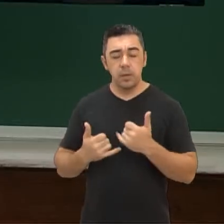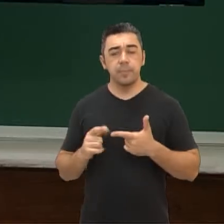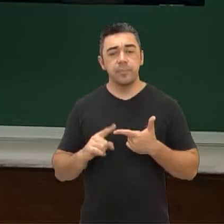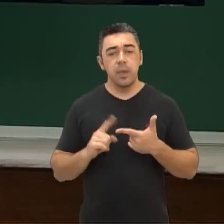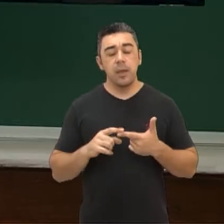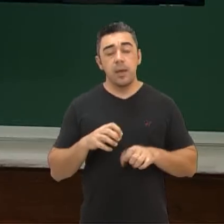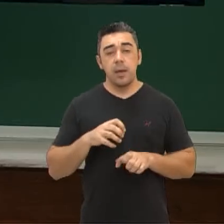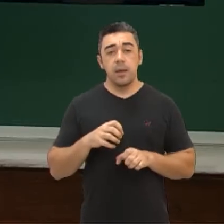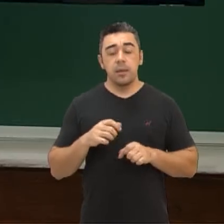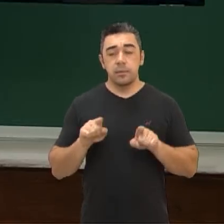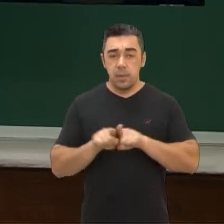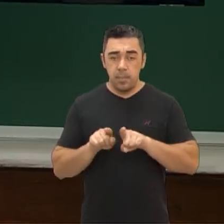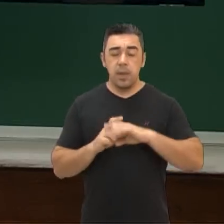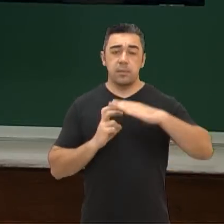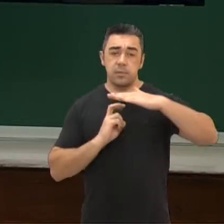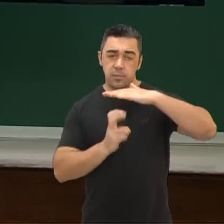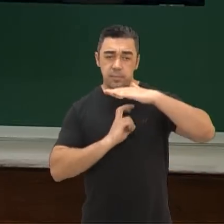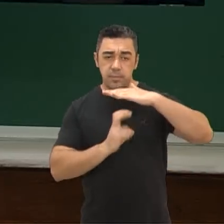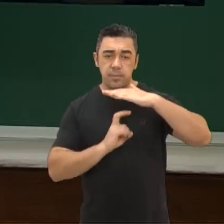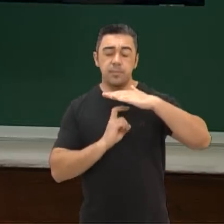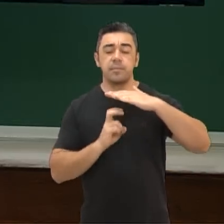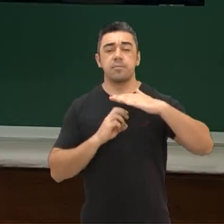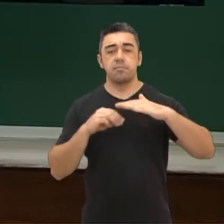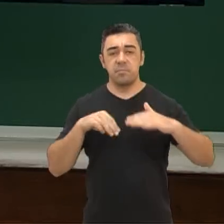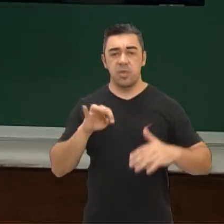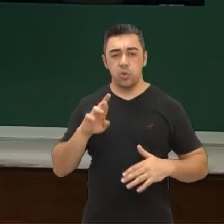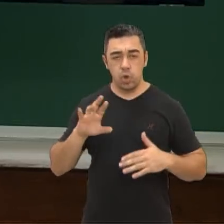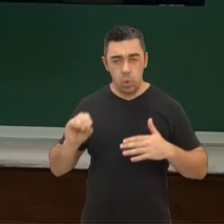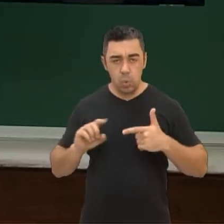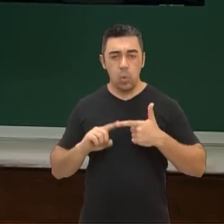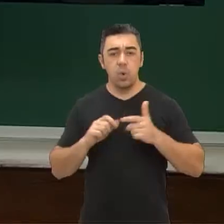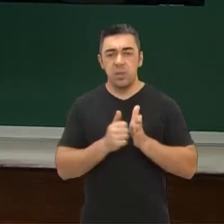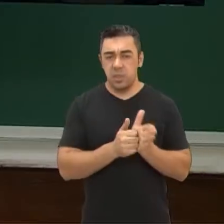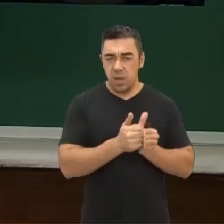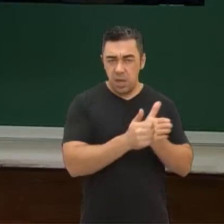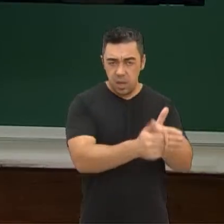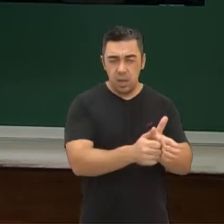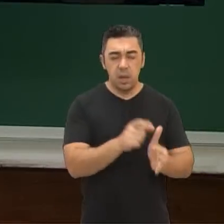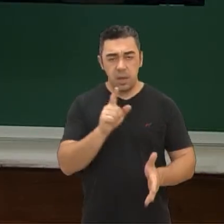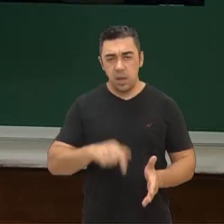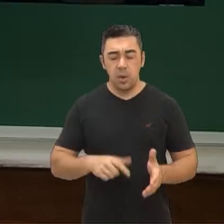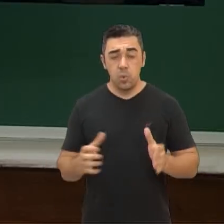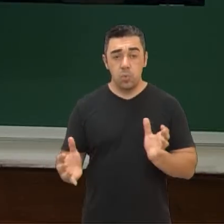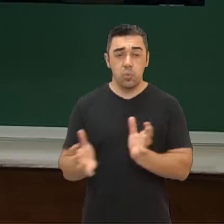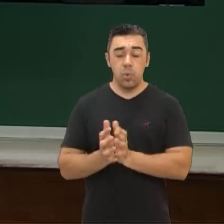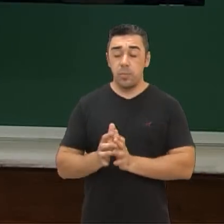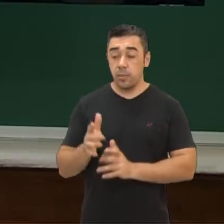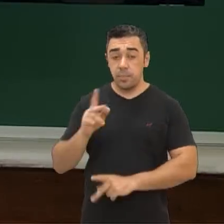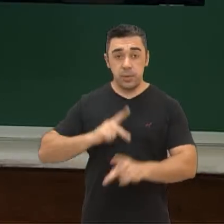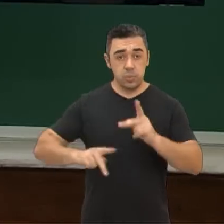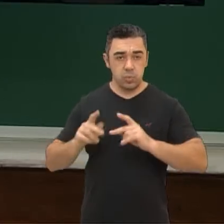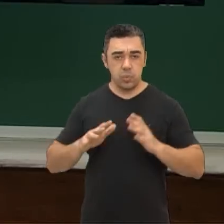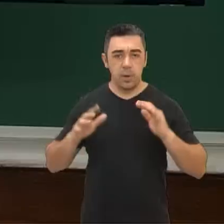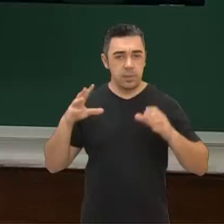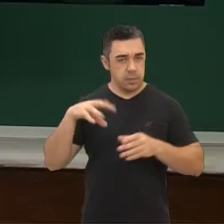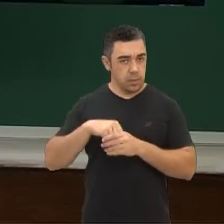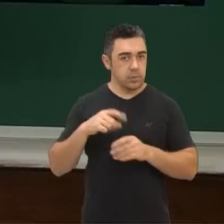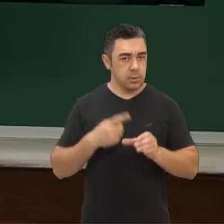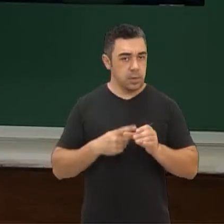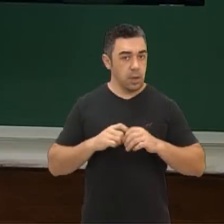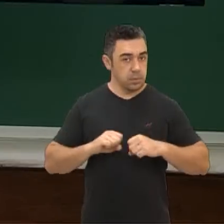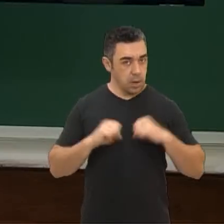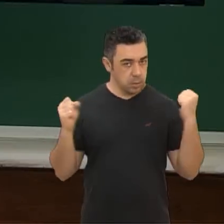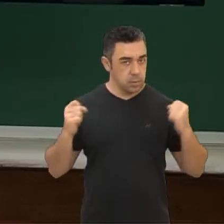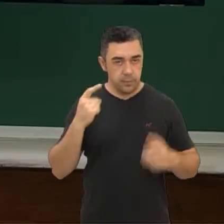o deboche. Uma coisa interessante é que com o desenvolvimento das grandes cidades, a embolada também acontece dentro dos